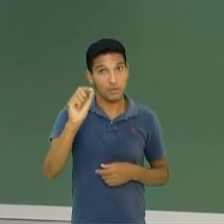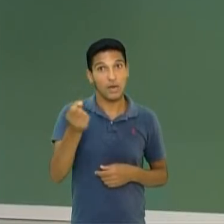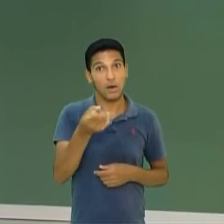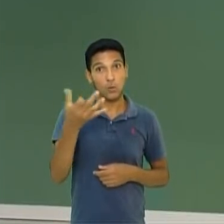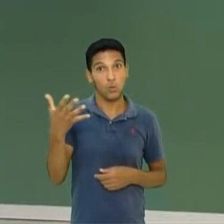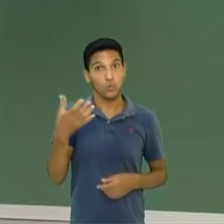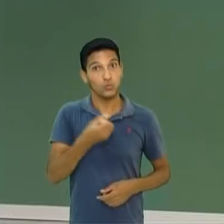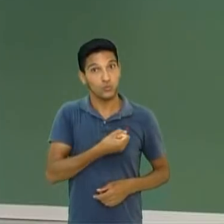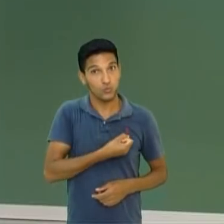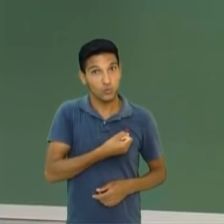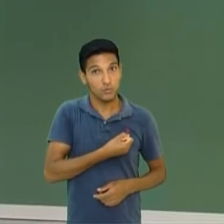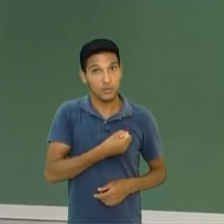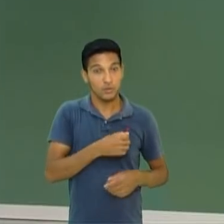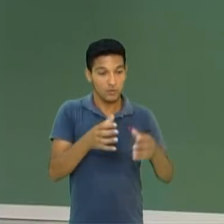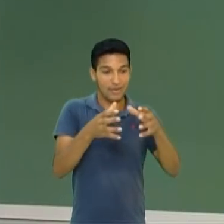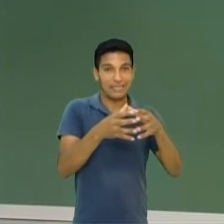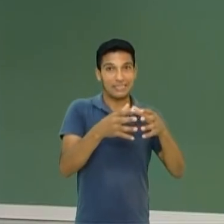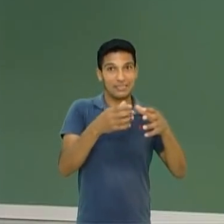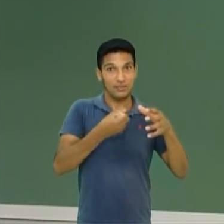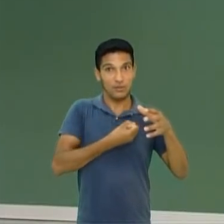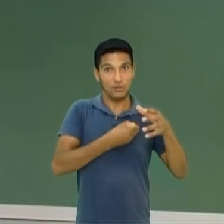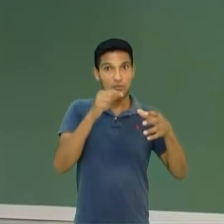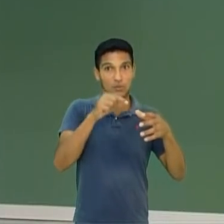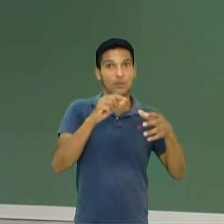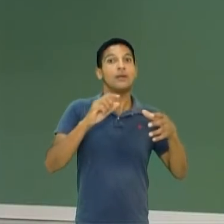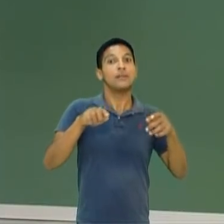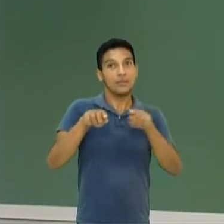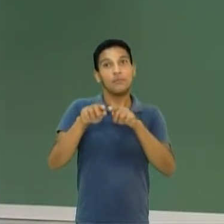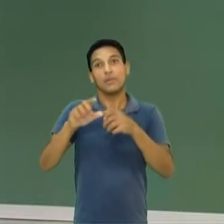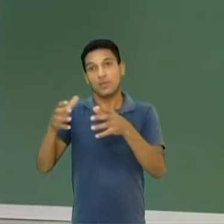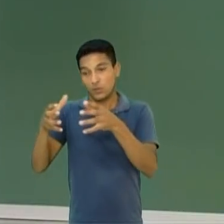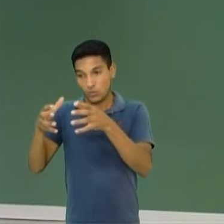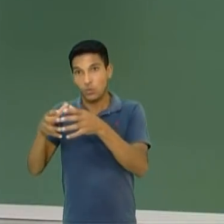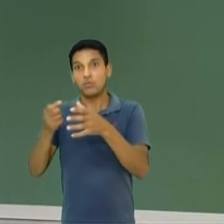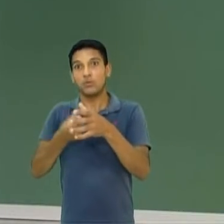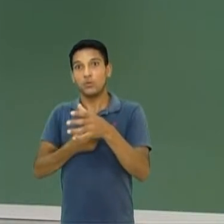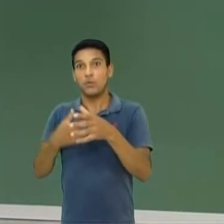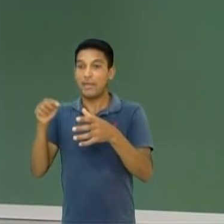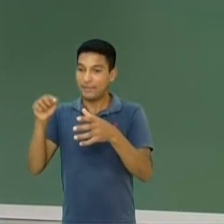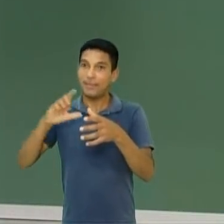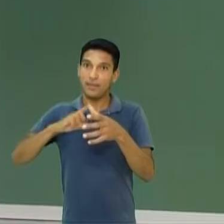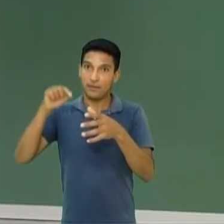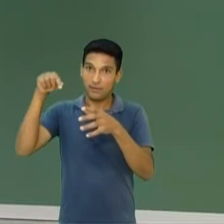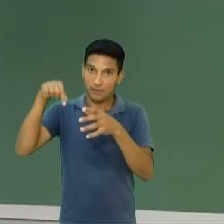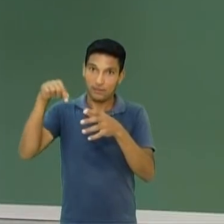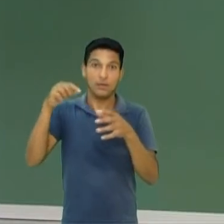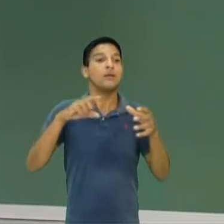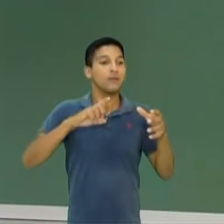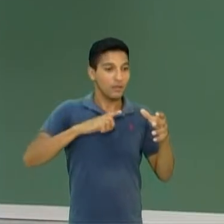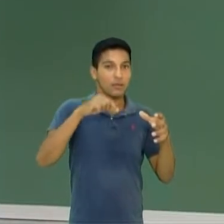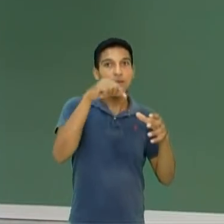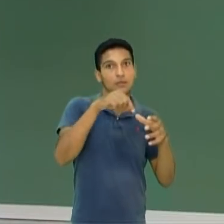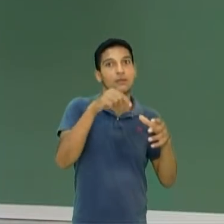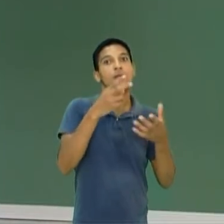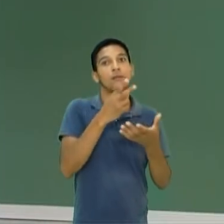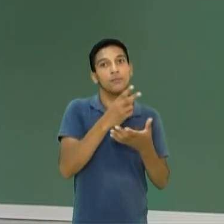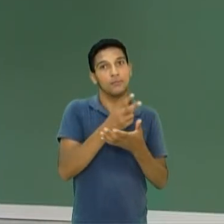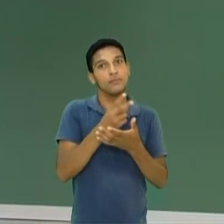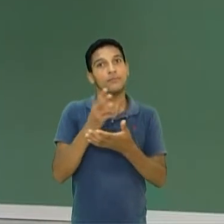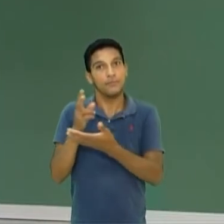ou negativos, ok? Então, o que eu tenho ali, né? Todo número racional é resultado de uma divisão, aquilo que eu